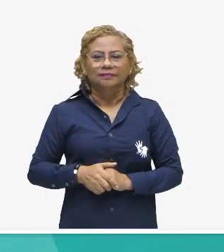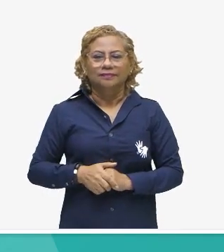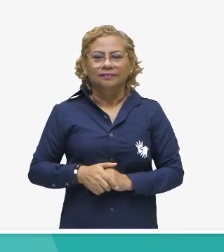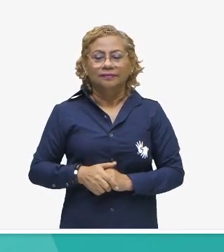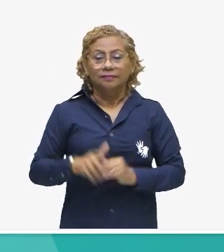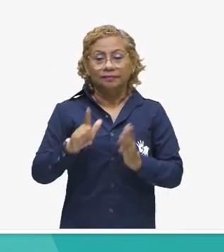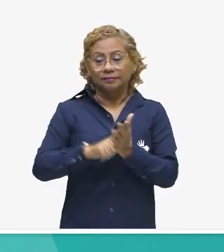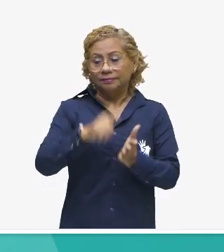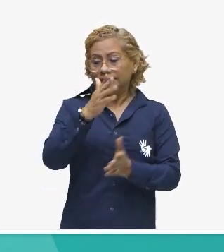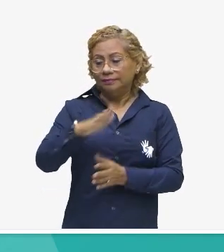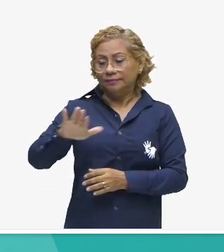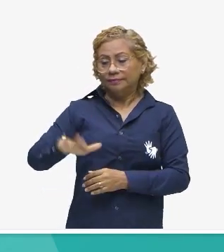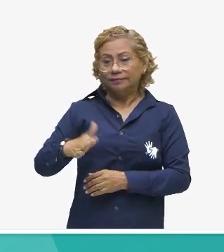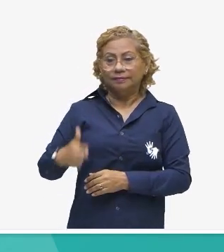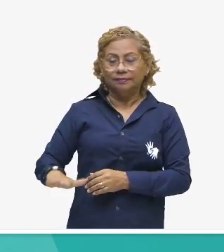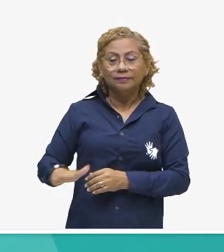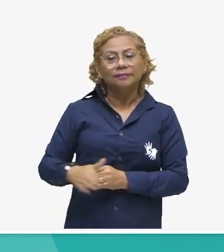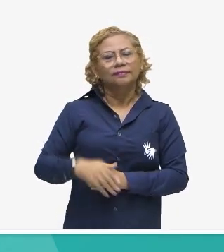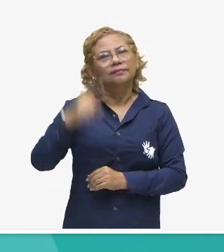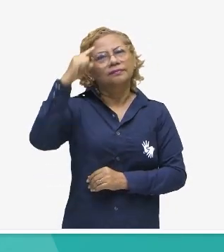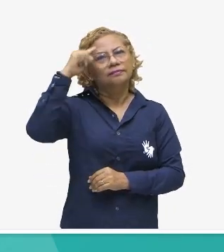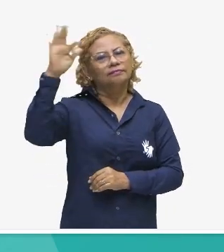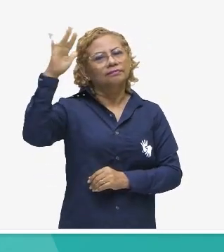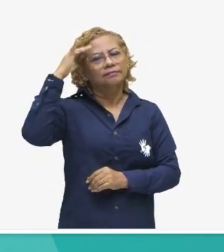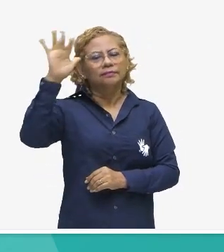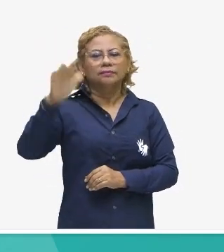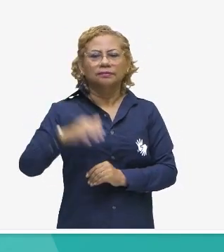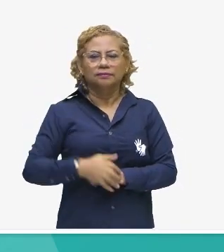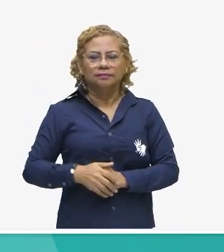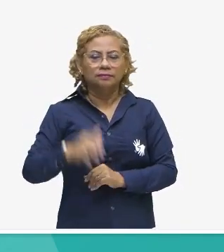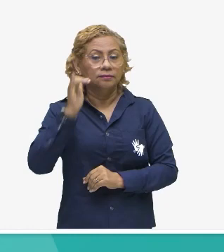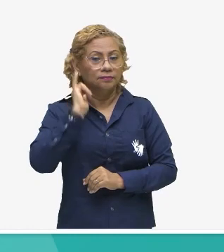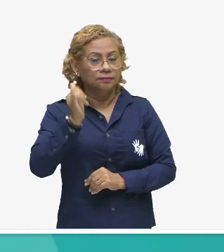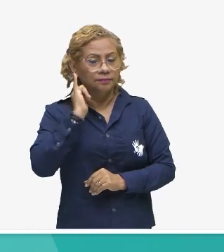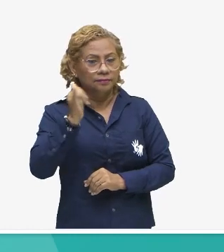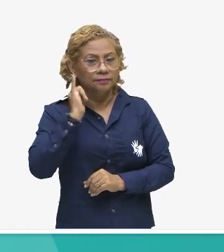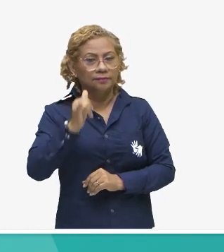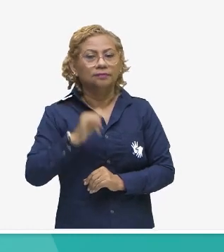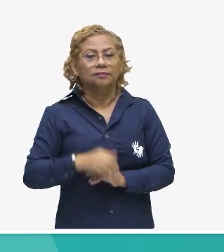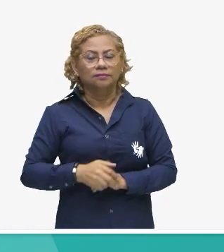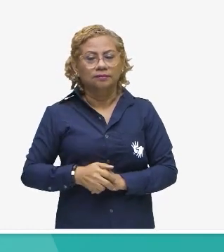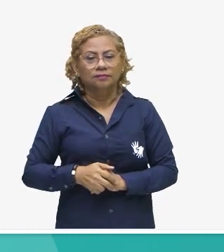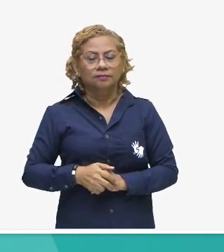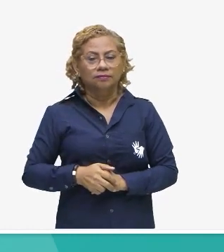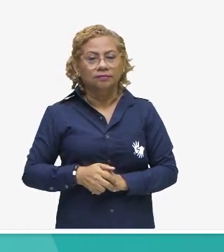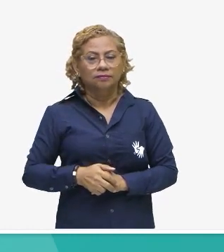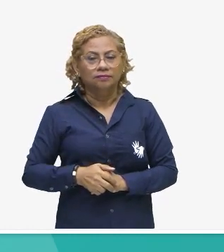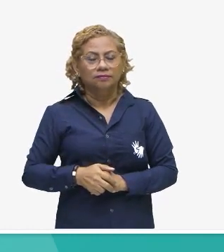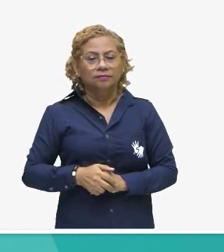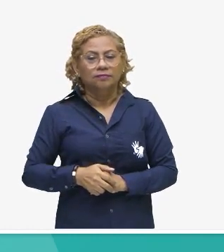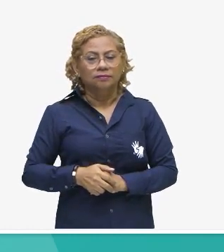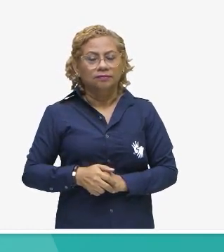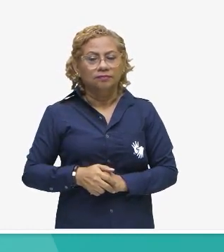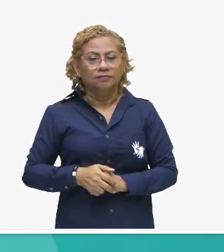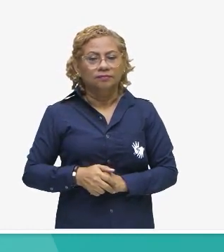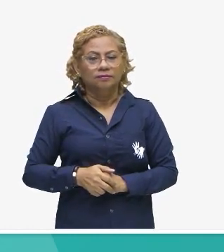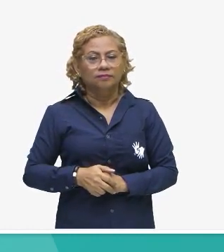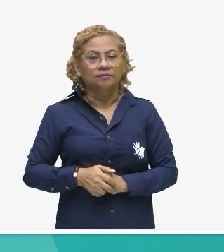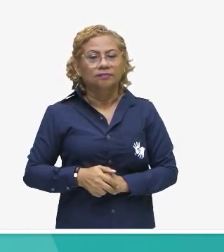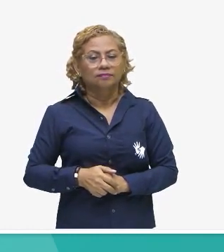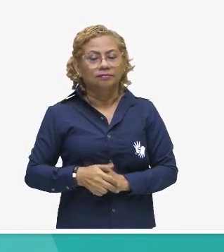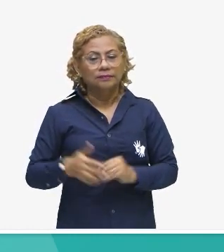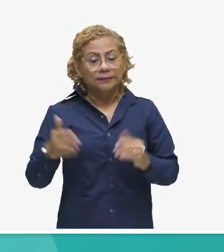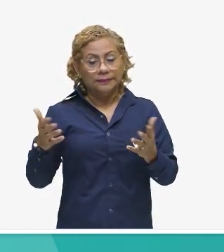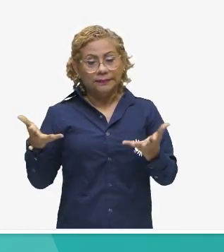uma situação que o narrador está vivenciando no presente, no momento, aqui